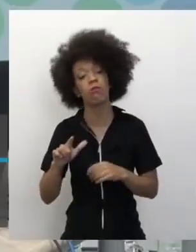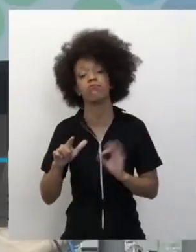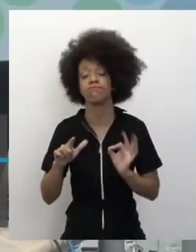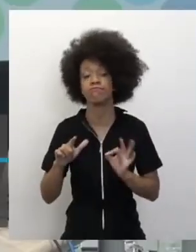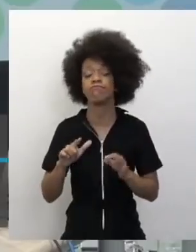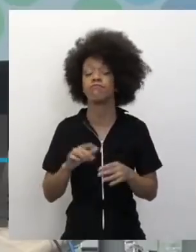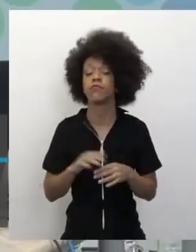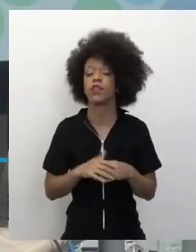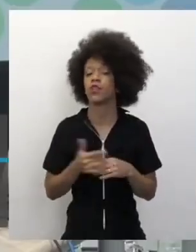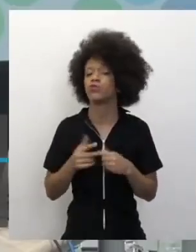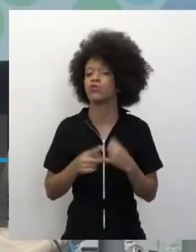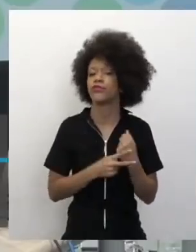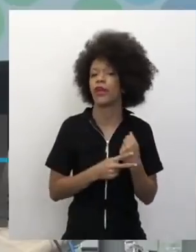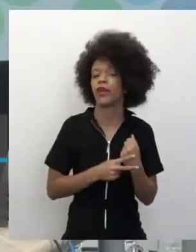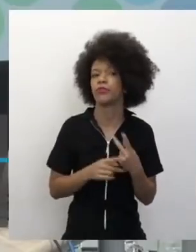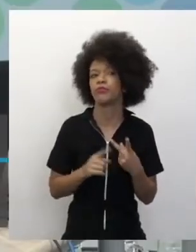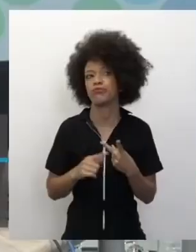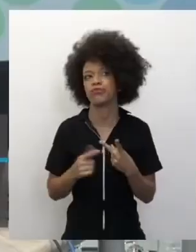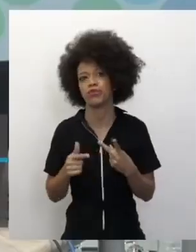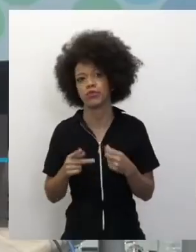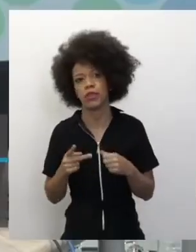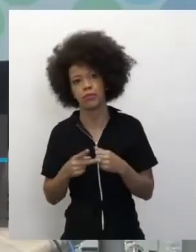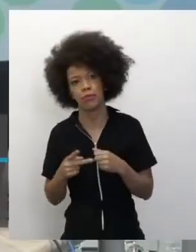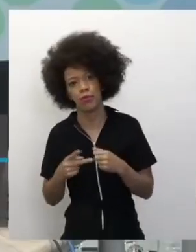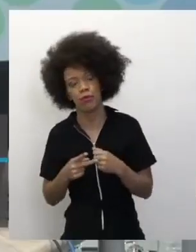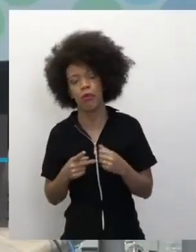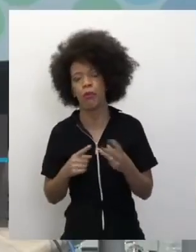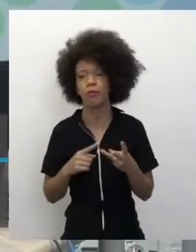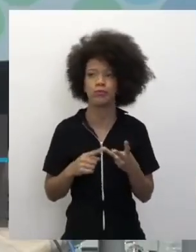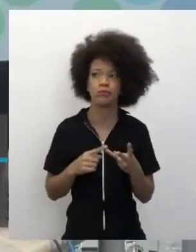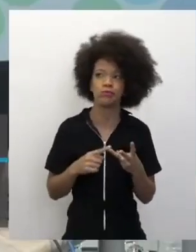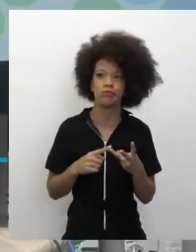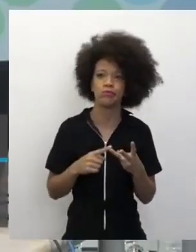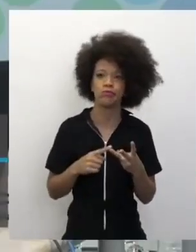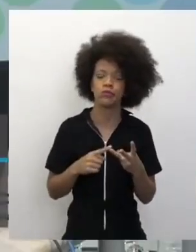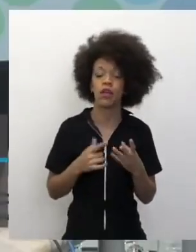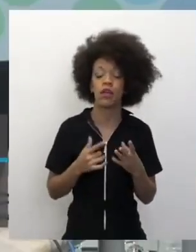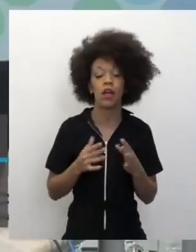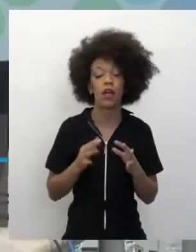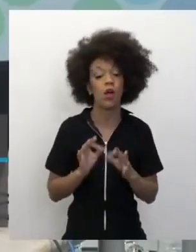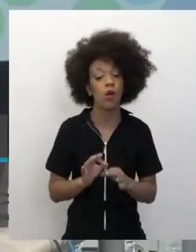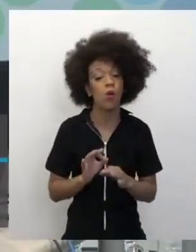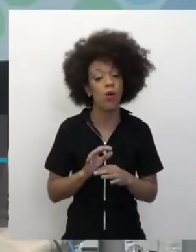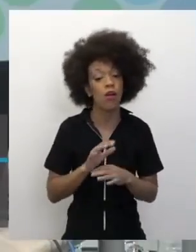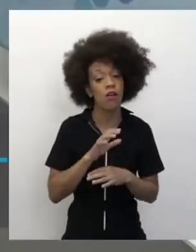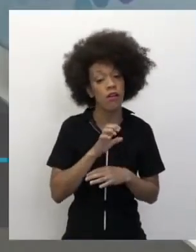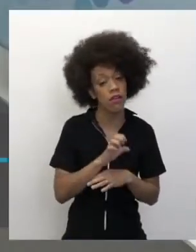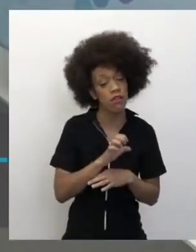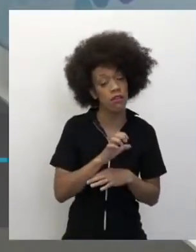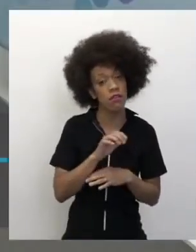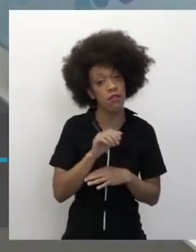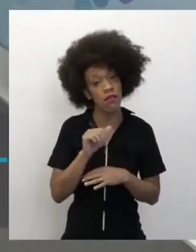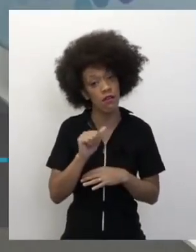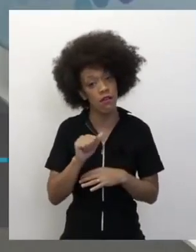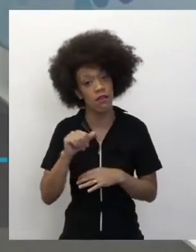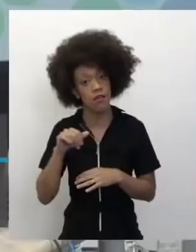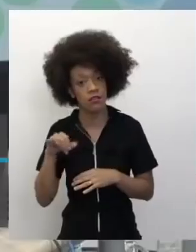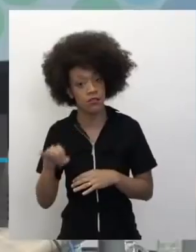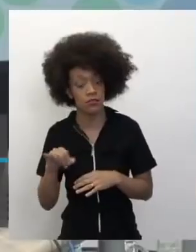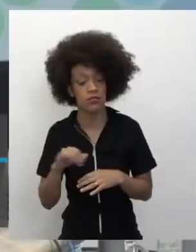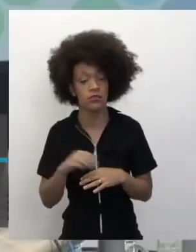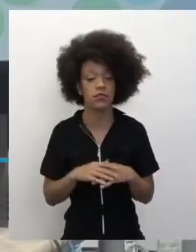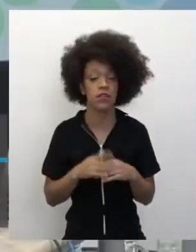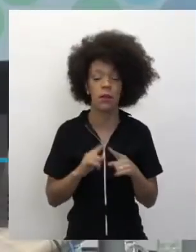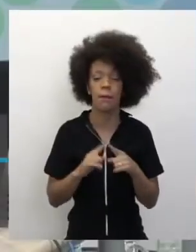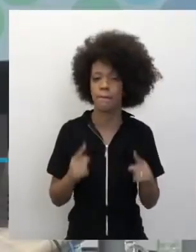não temos verbo, nós não temos pronome. A gente conectivos, tem que alguém E colocou. aí, tem? Um E ou outro a gente tem, mas